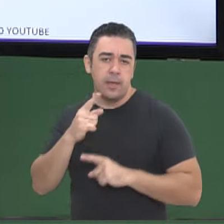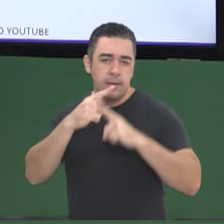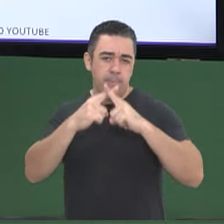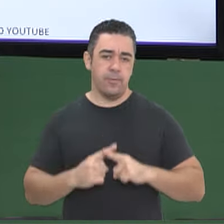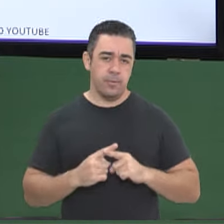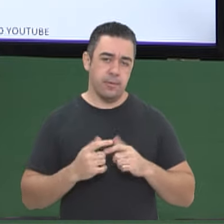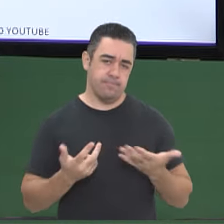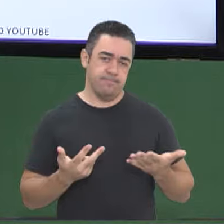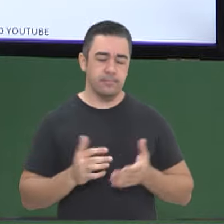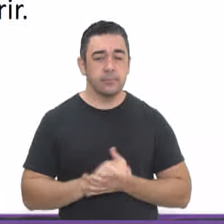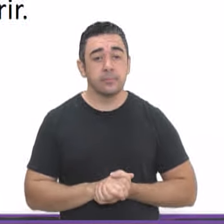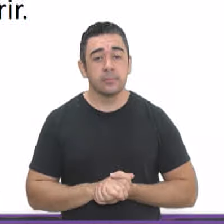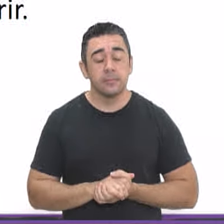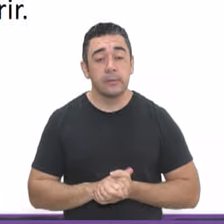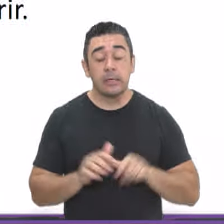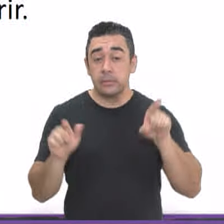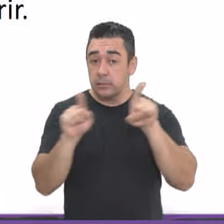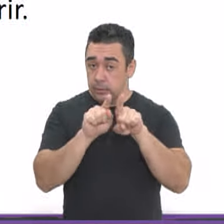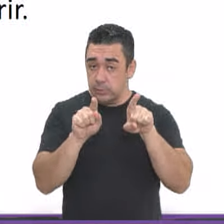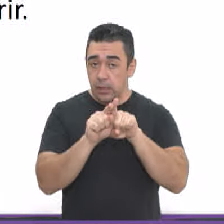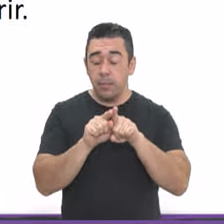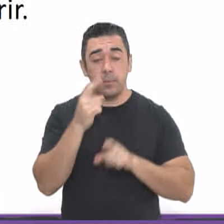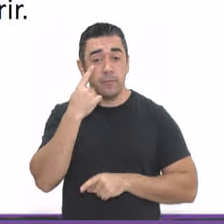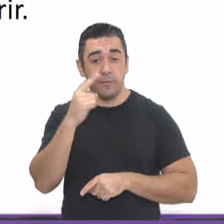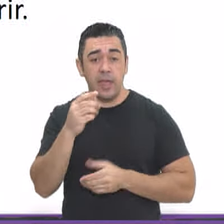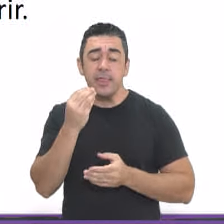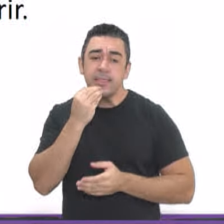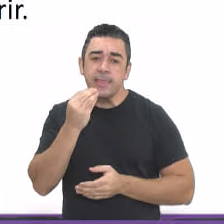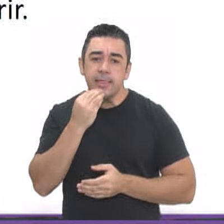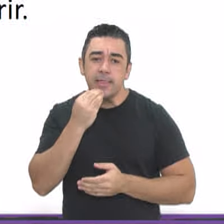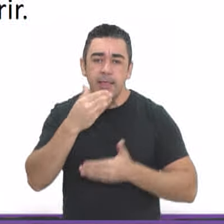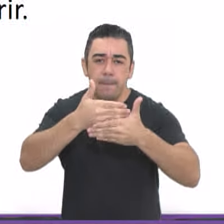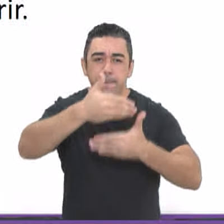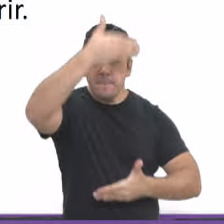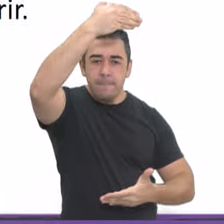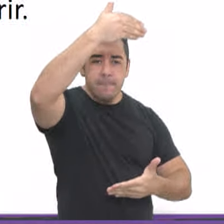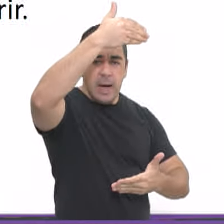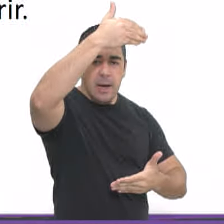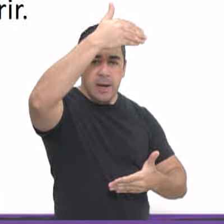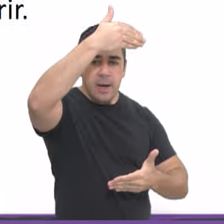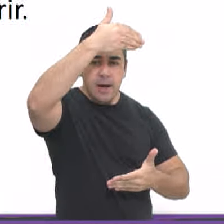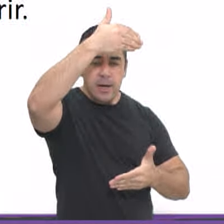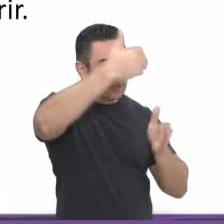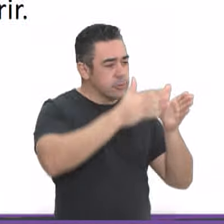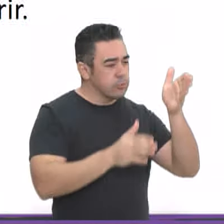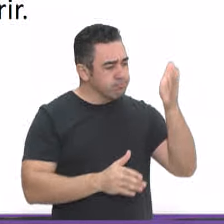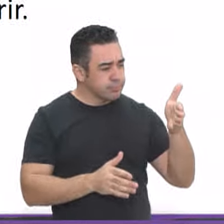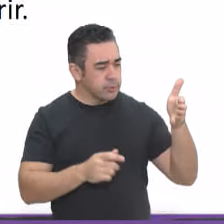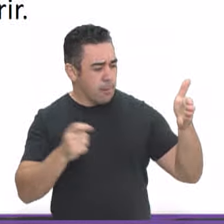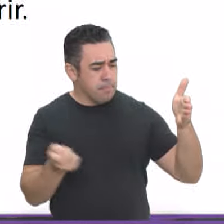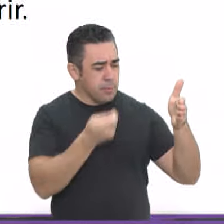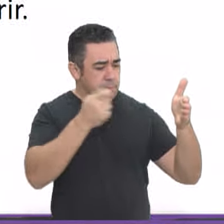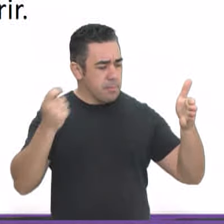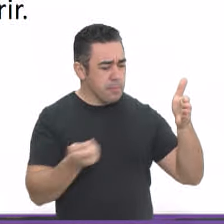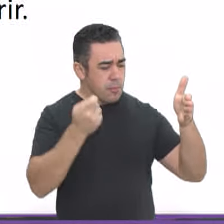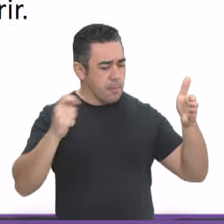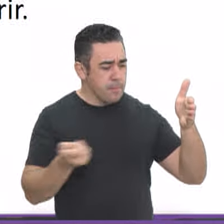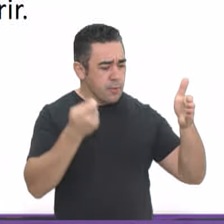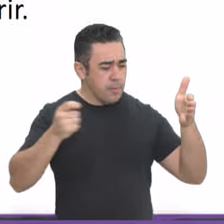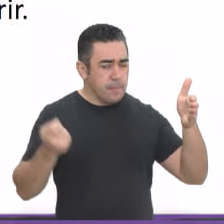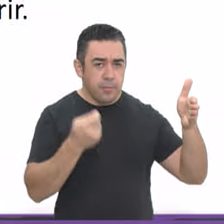bem? E também contra a parede. Então, vai muito da criatividade de quem está treinando, né? De aproveitar